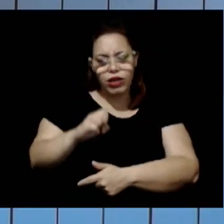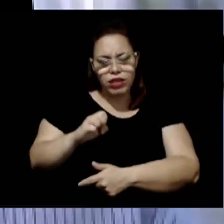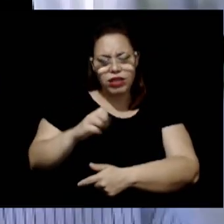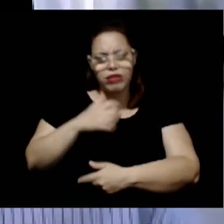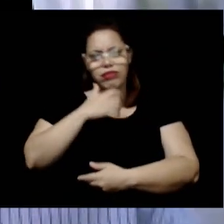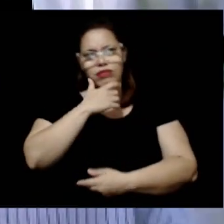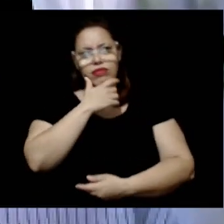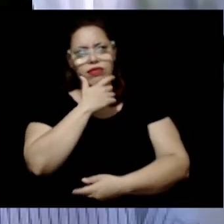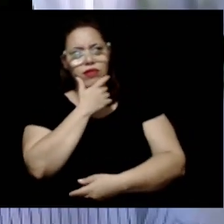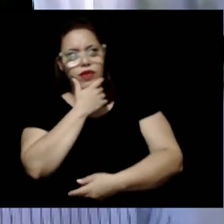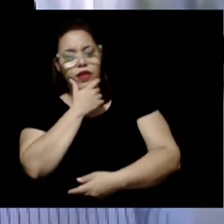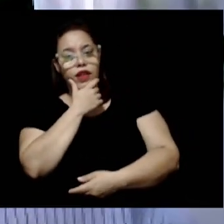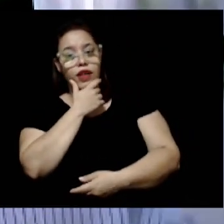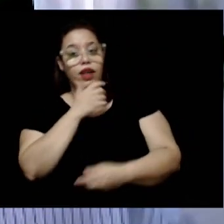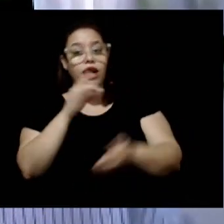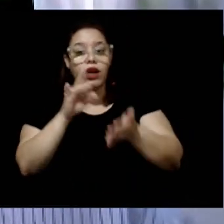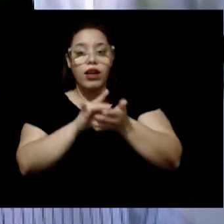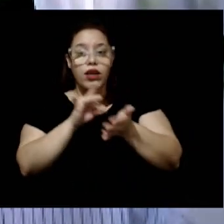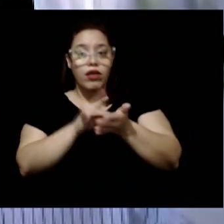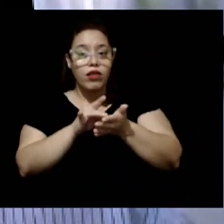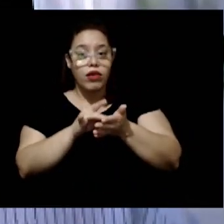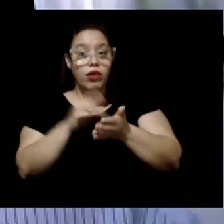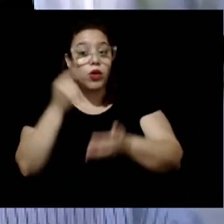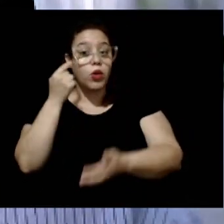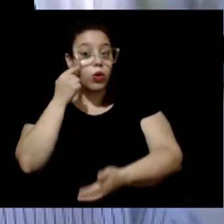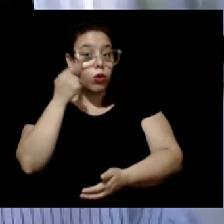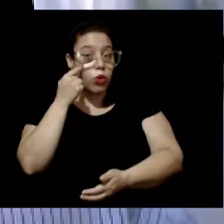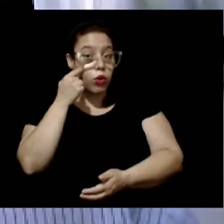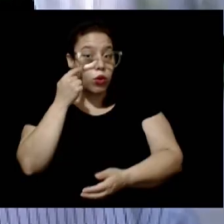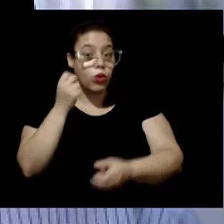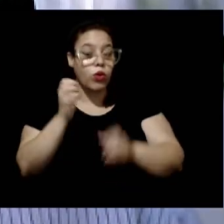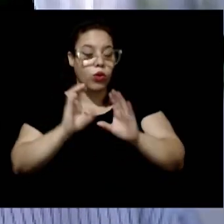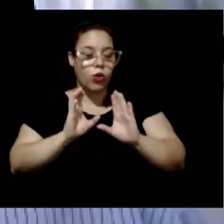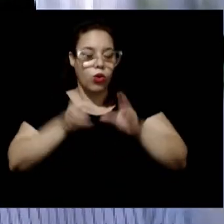Na verdade, a gente tem visto nos últimos congressos